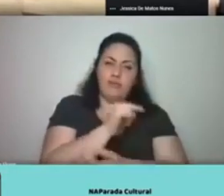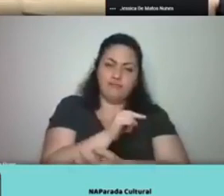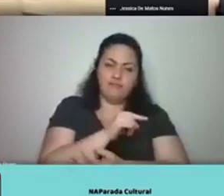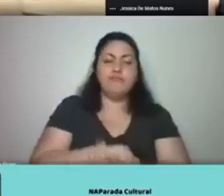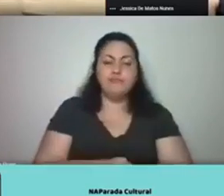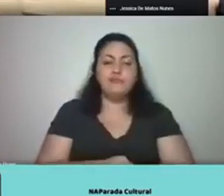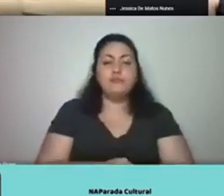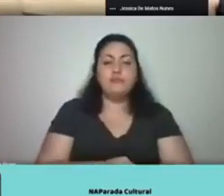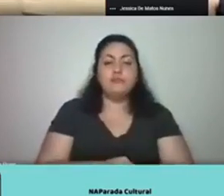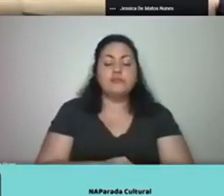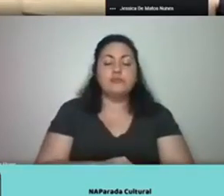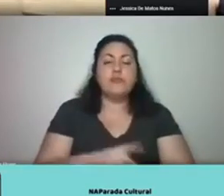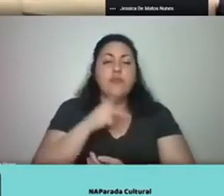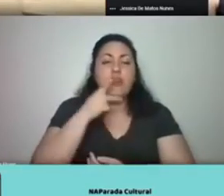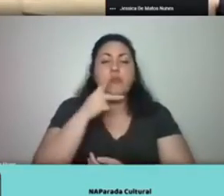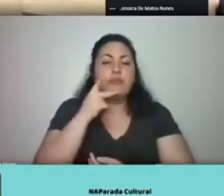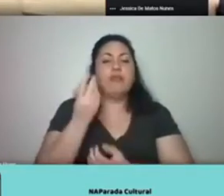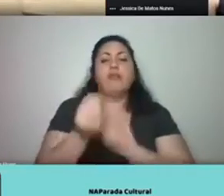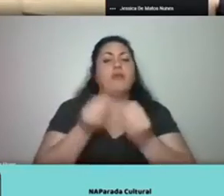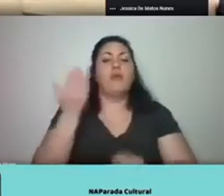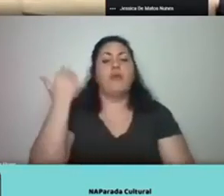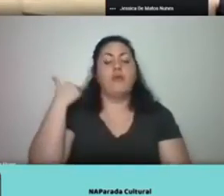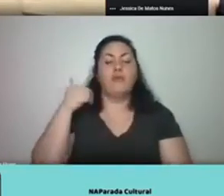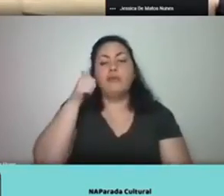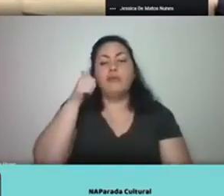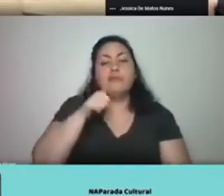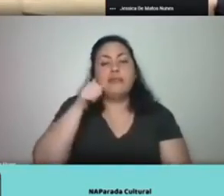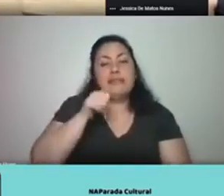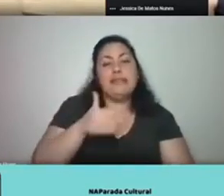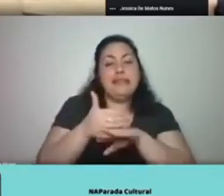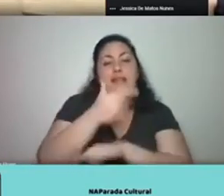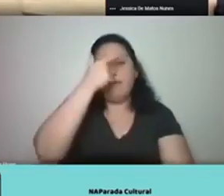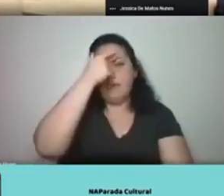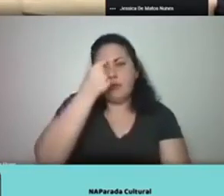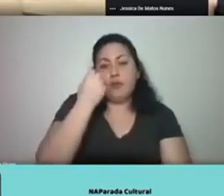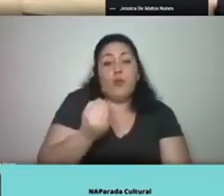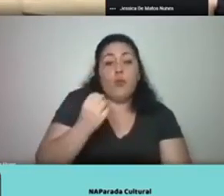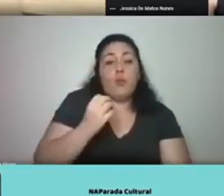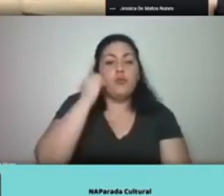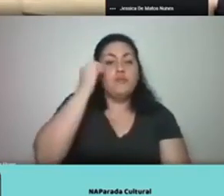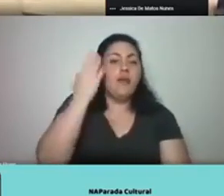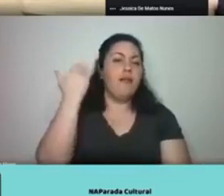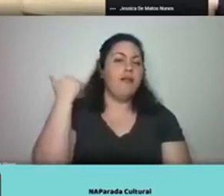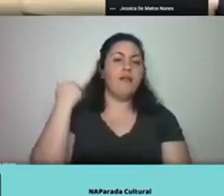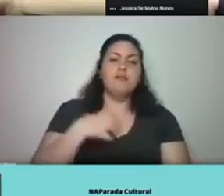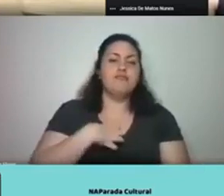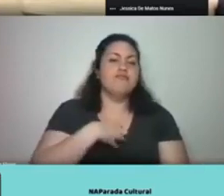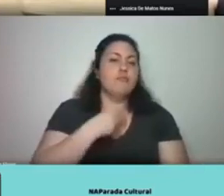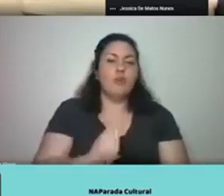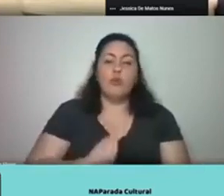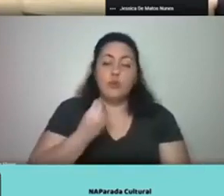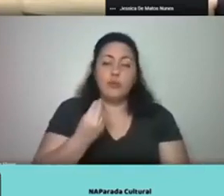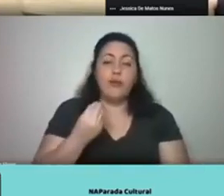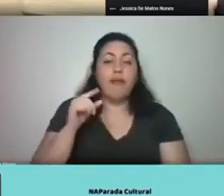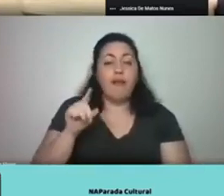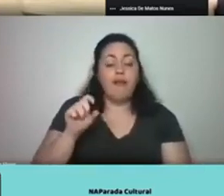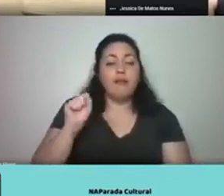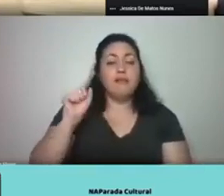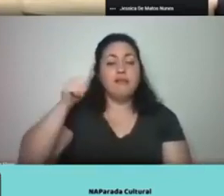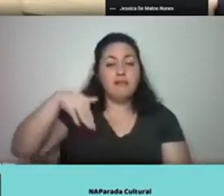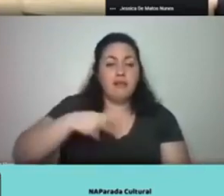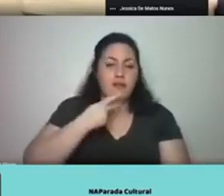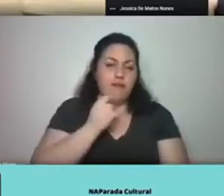ela trouxe como que foi para ela a entrada na faculdade. E, e aí o Sam então disse para